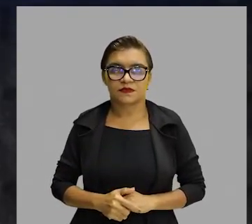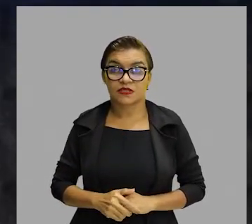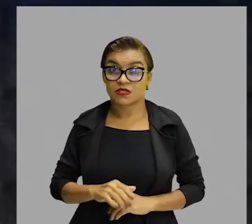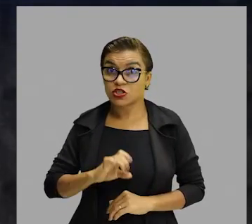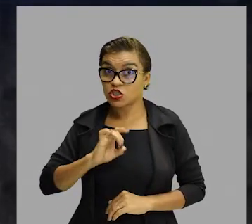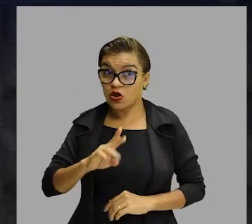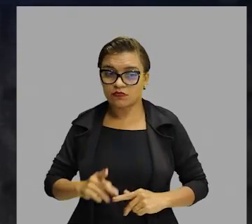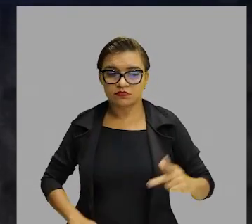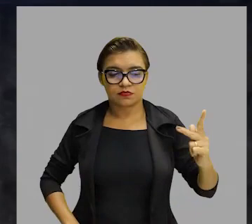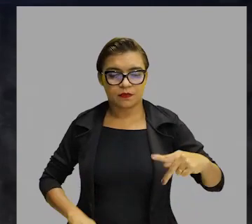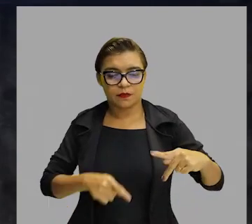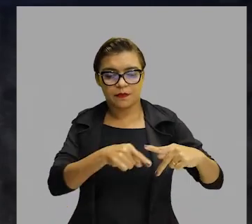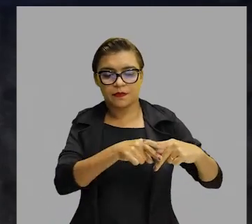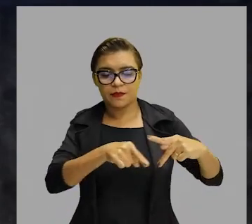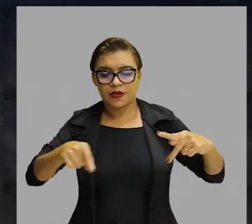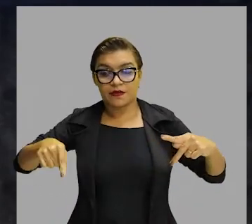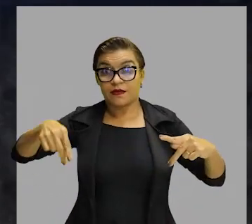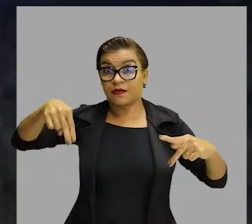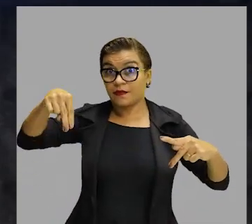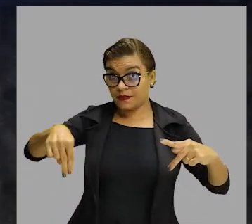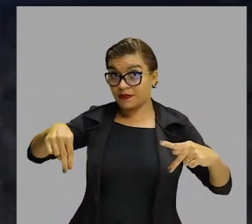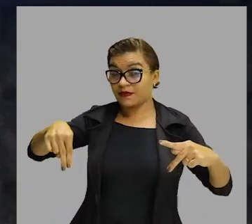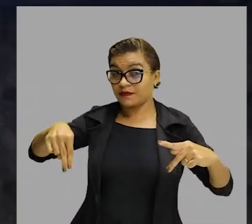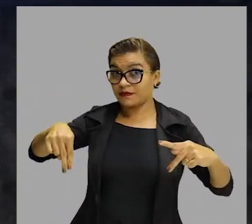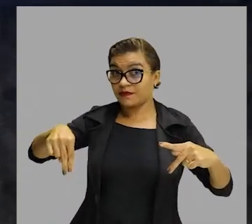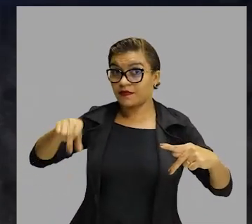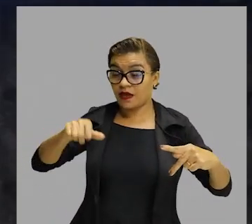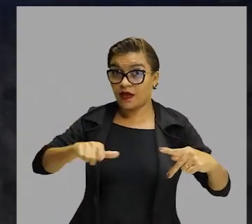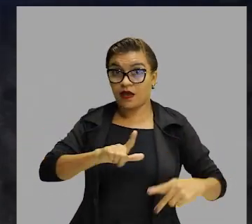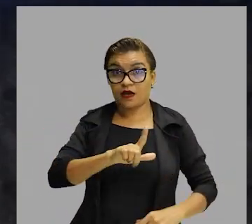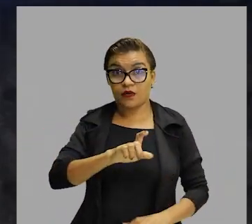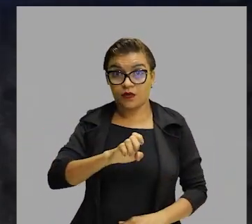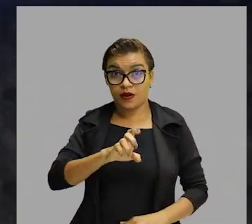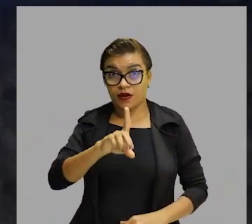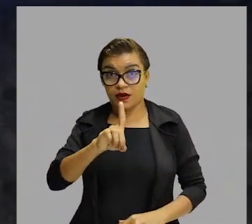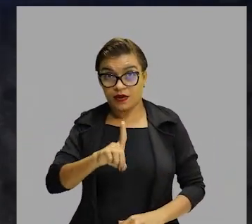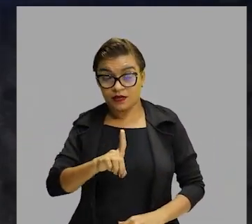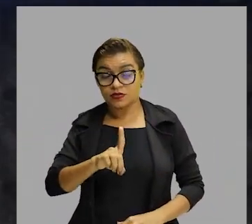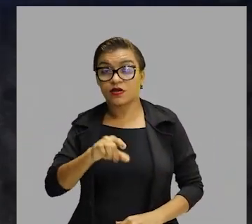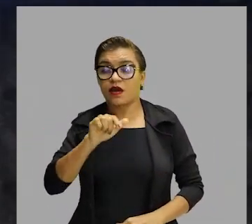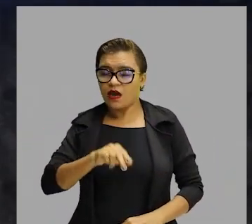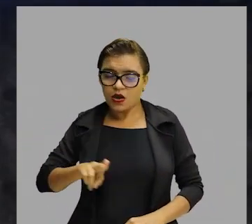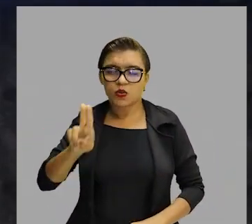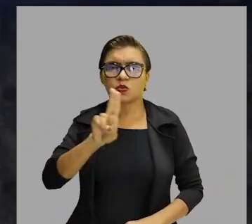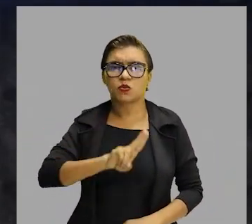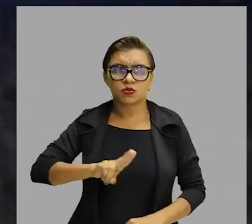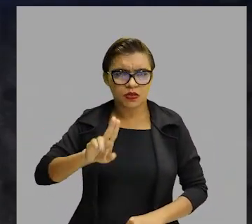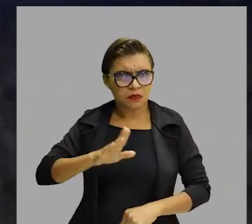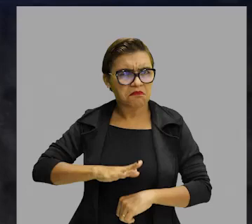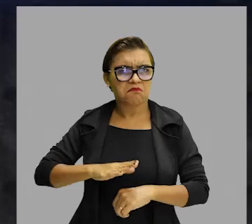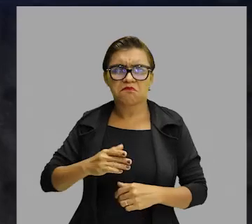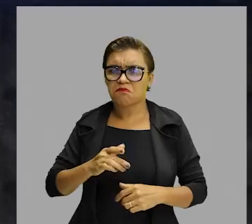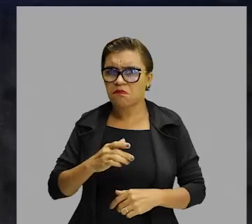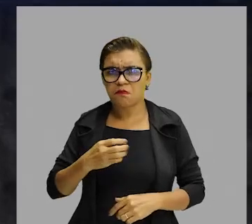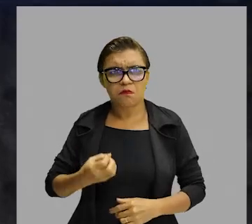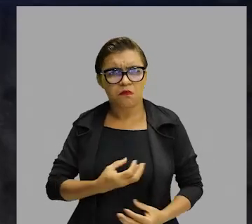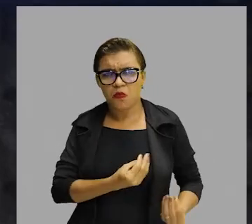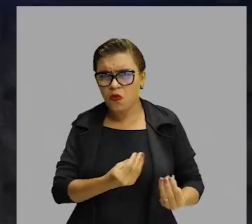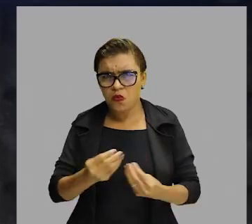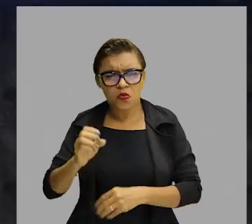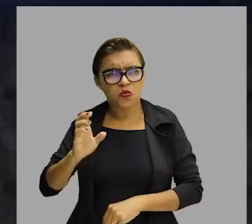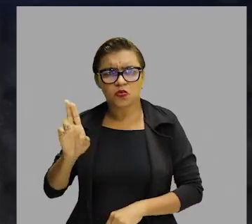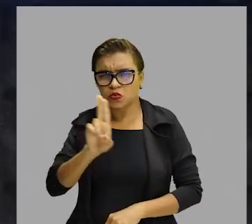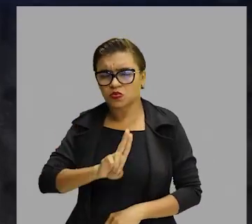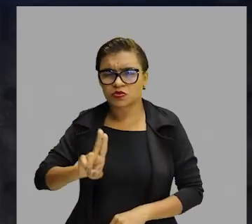N, tá ok? Então esse é o LED que é bastante utilizado. Outra característica também do LED é